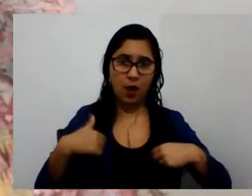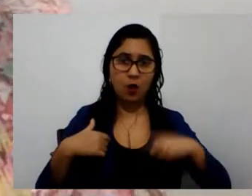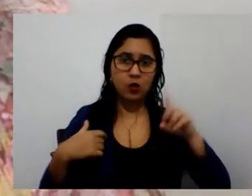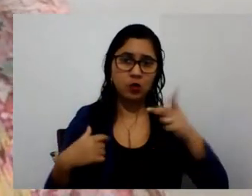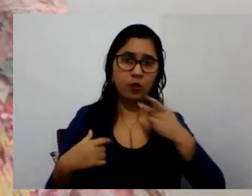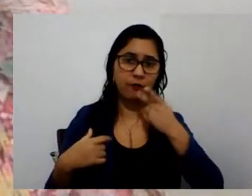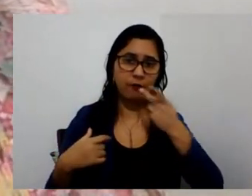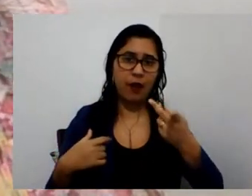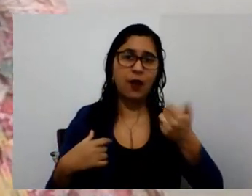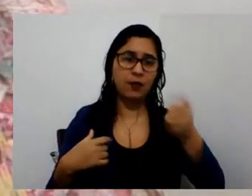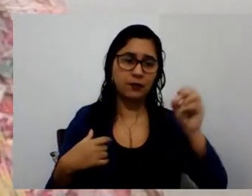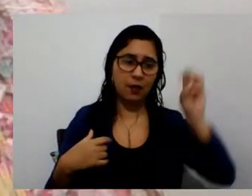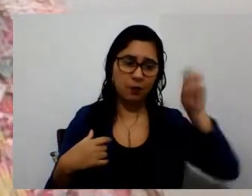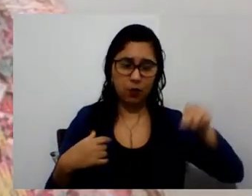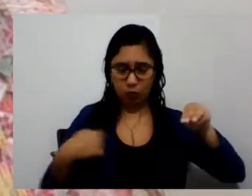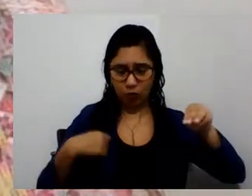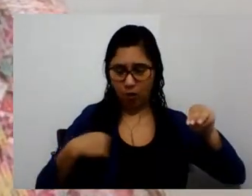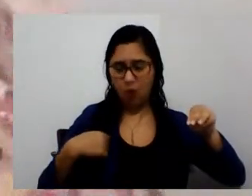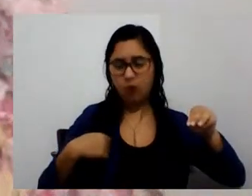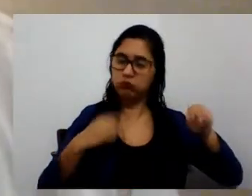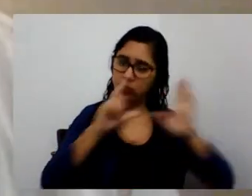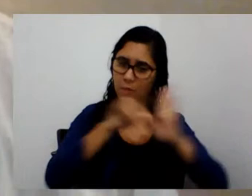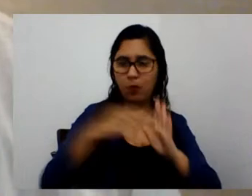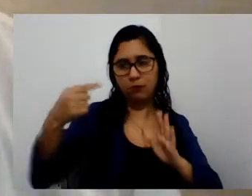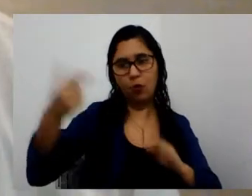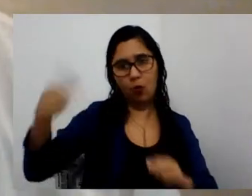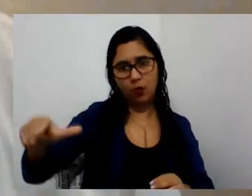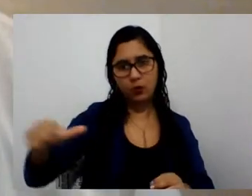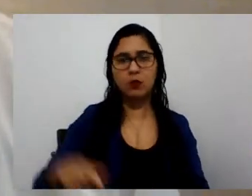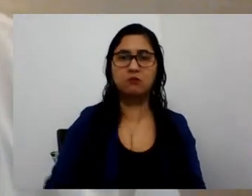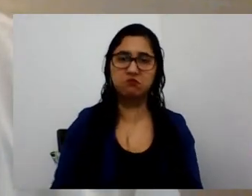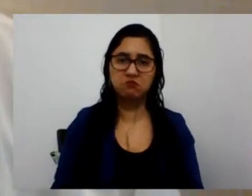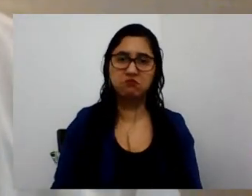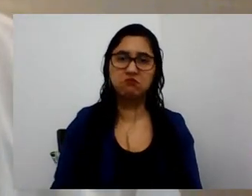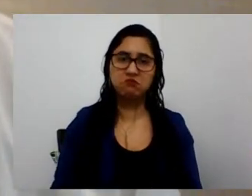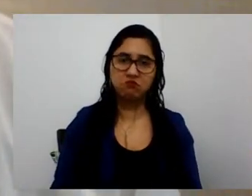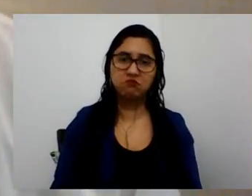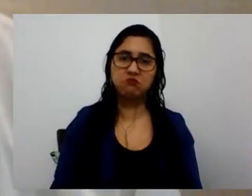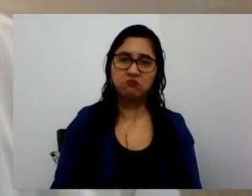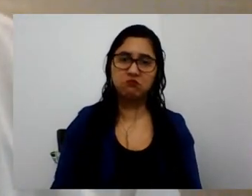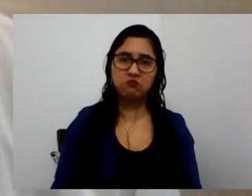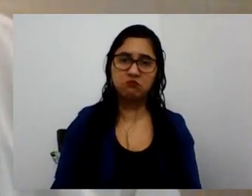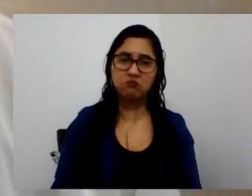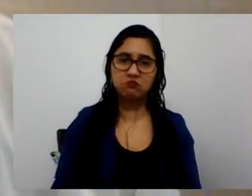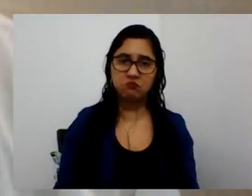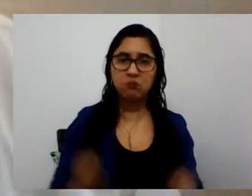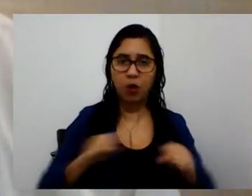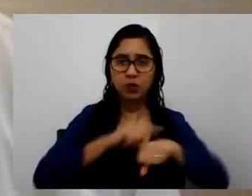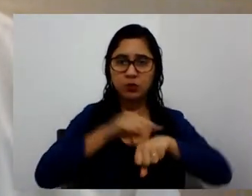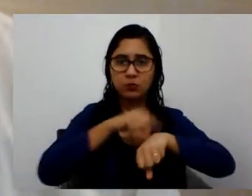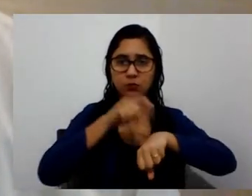nos 10 minutos. Correto. Então, quando podemos começar a rodar o cronômetro?